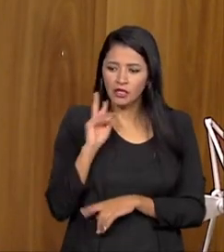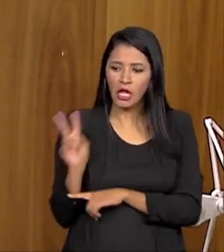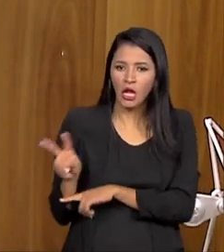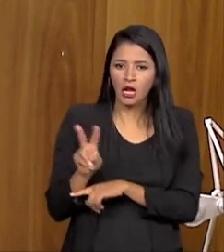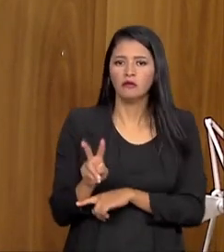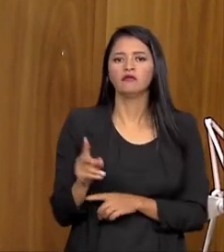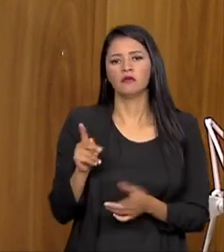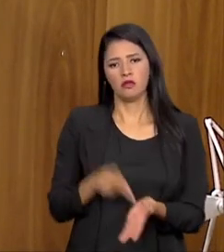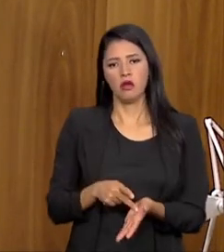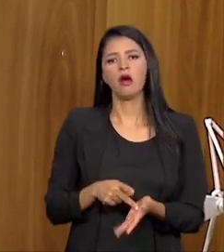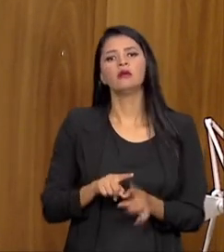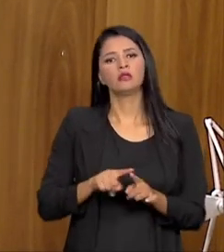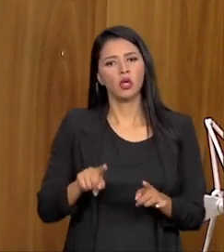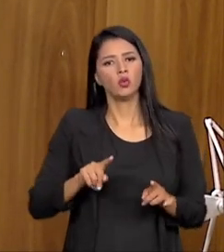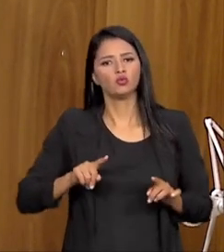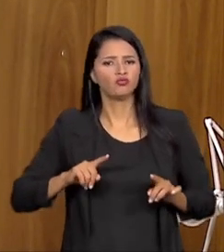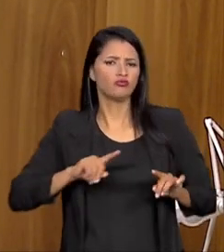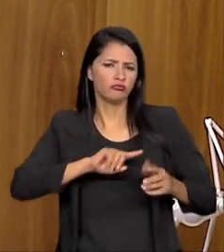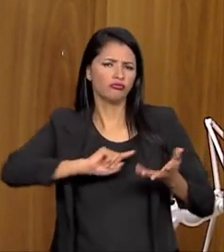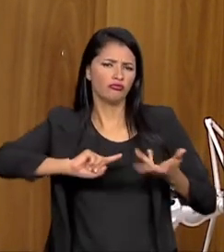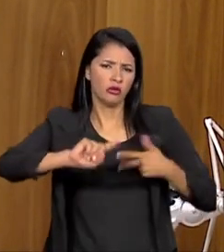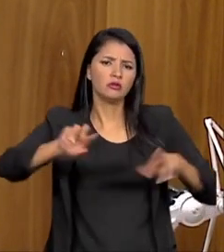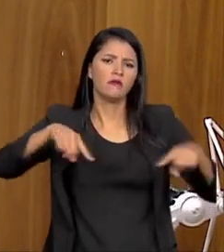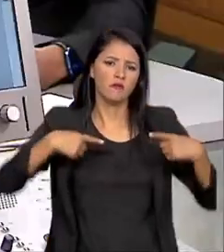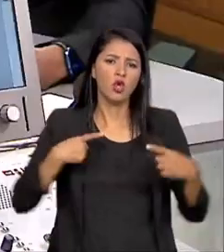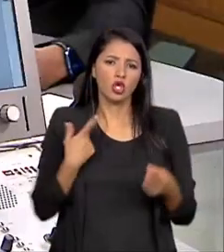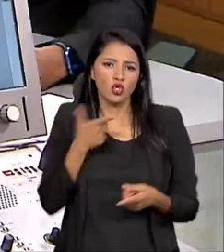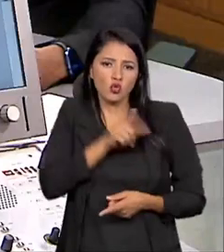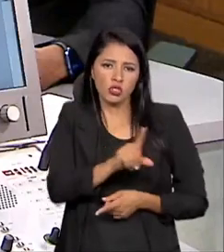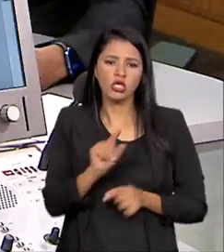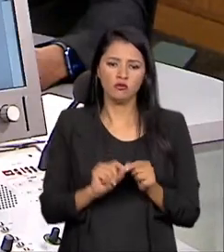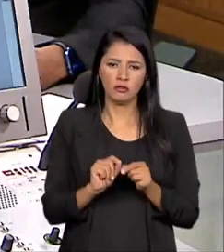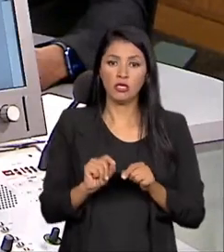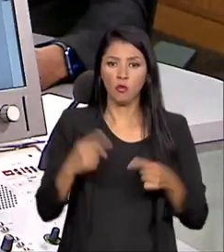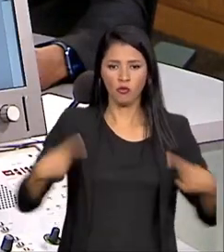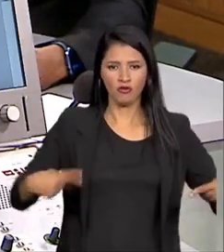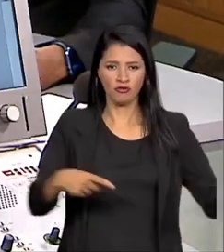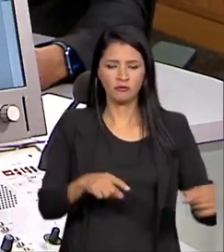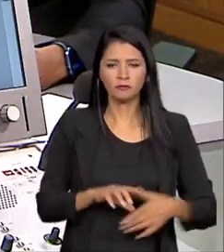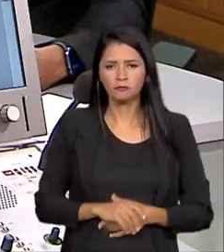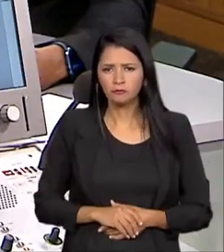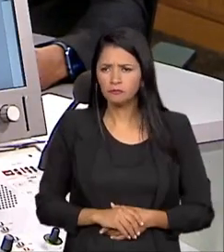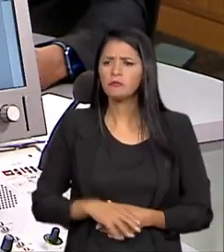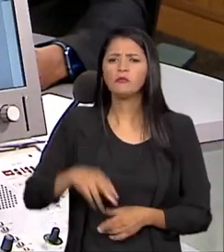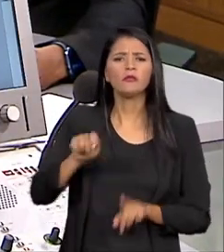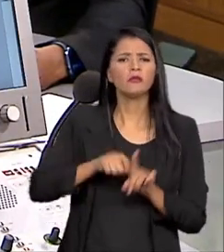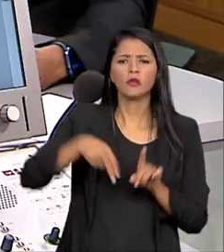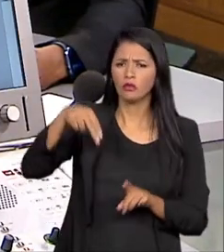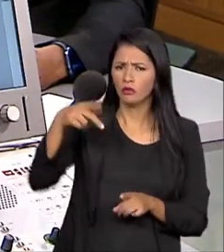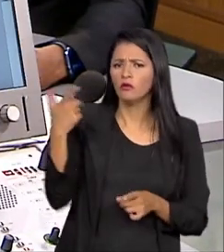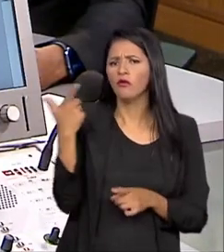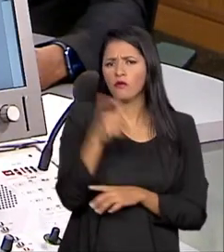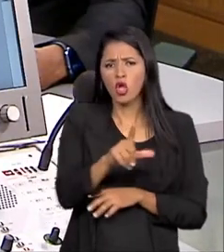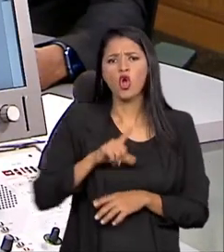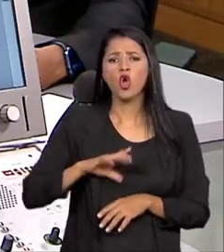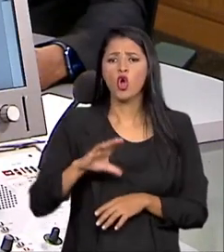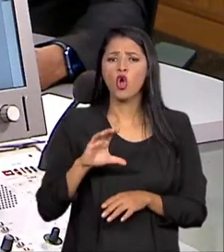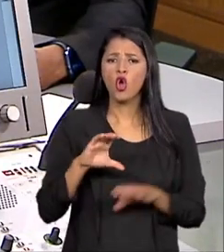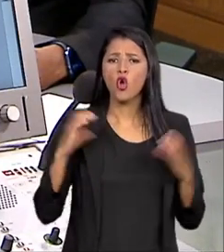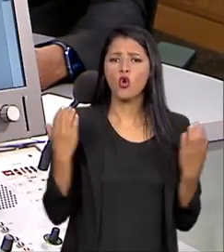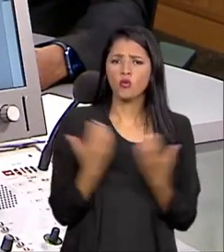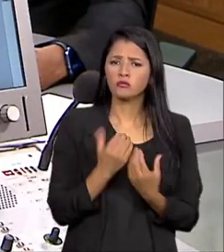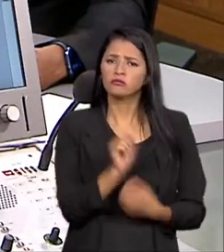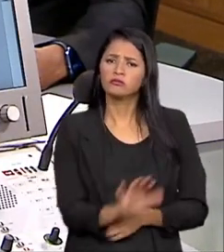desafios aí que o governo federal atuou com diversos políticas Ministro em novembro foi realizada mais uma edição da conferência das Nações Unidas sobre mudança